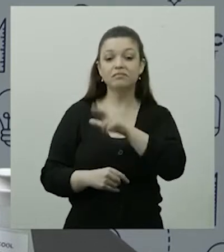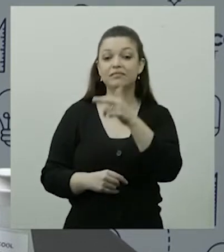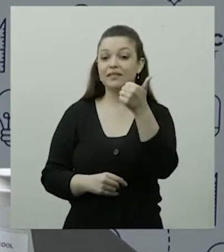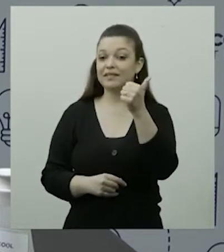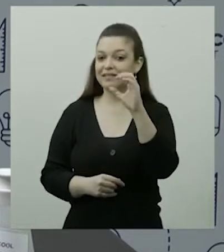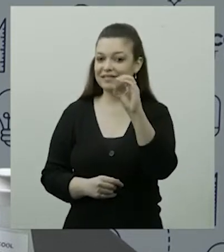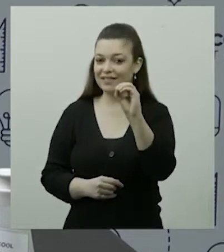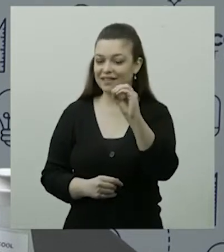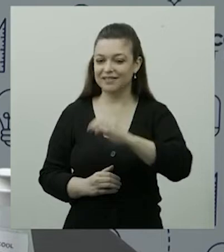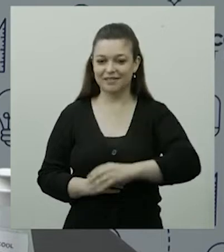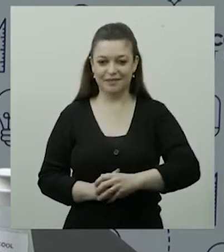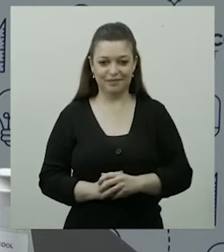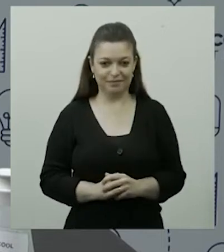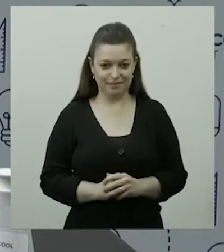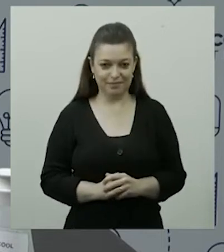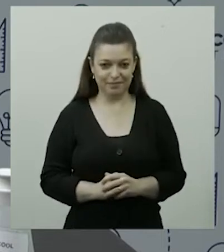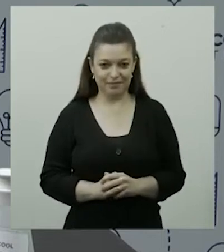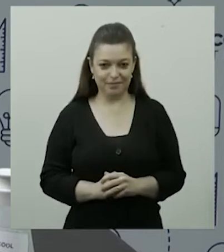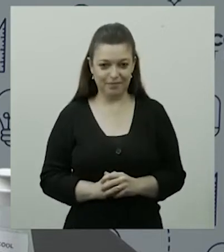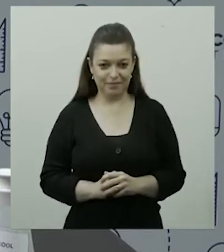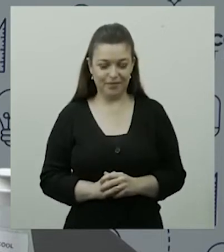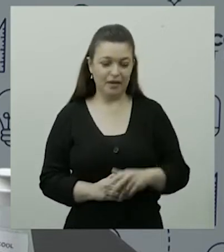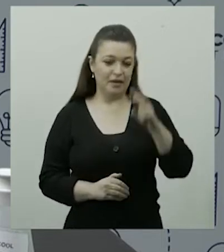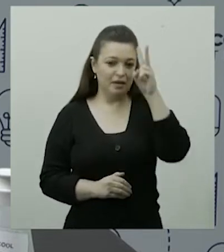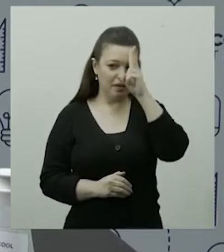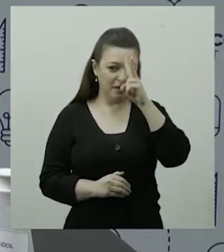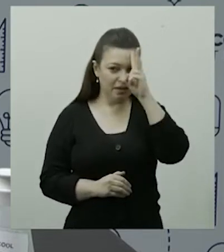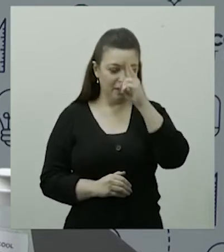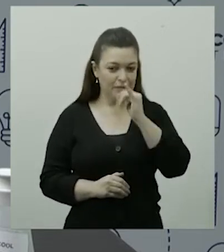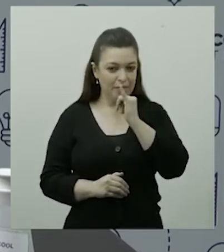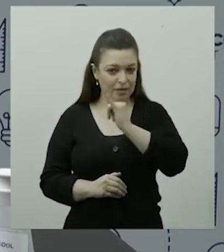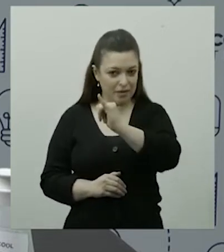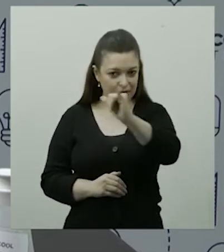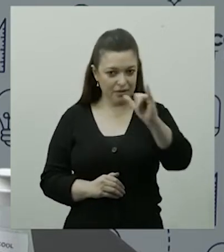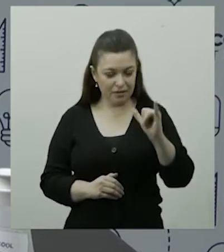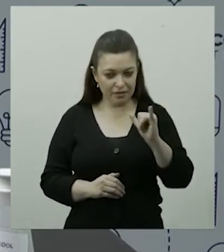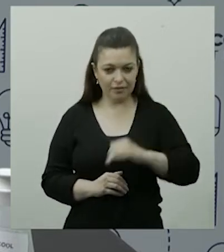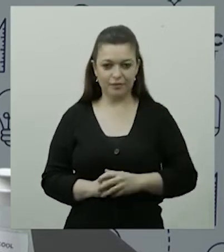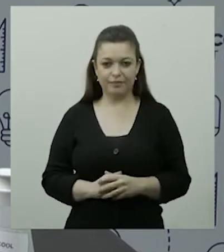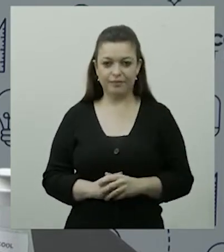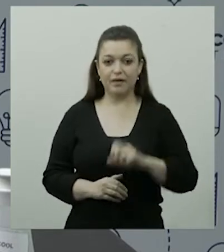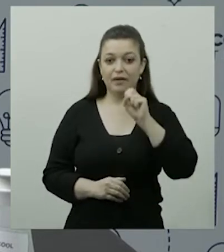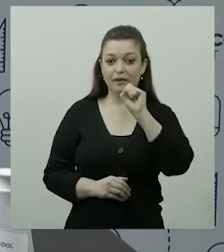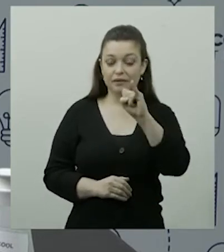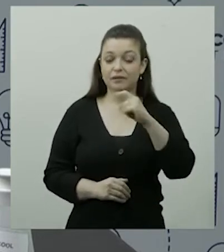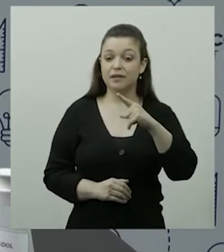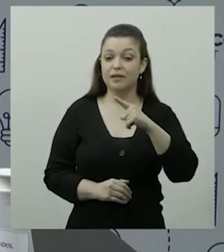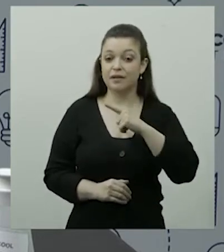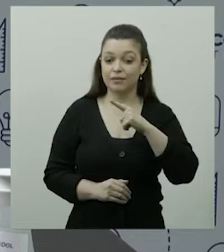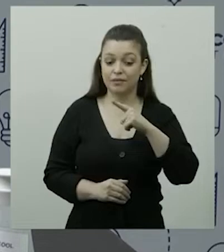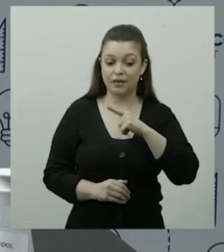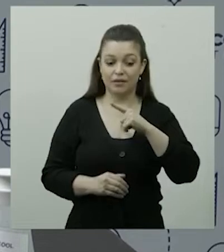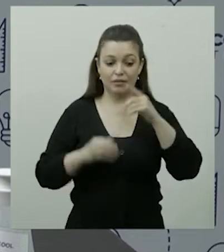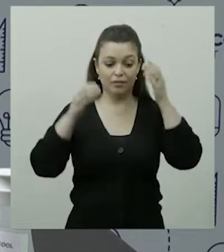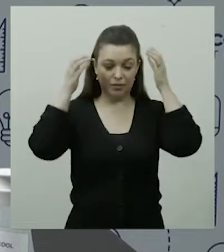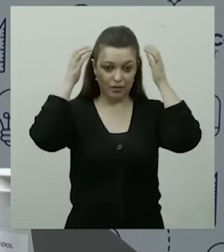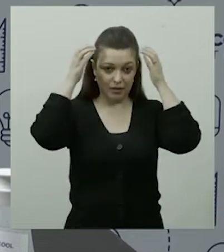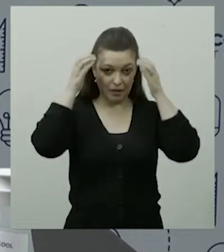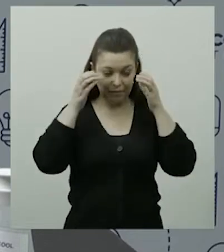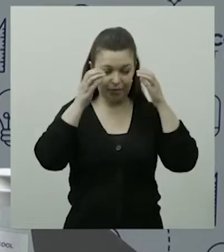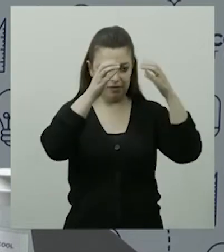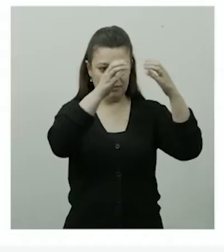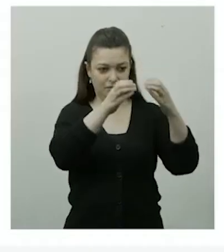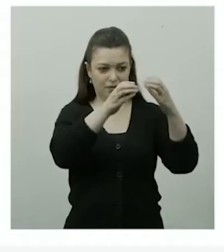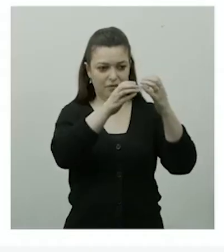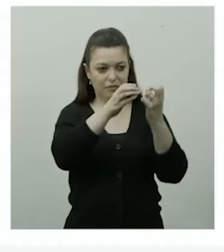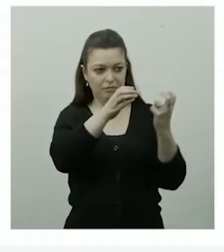10. Lembrando, então, se eu tenho o capacete elevado a 2,